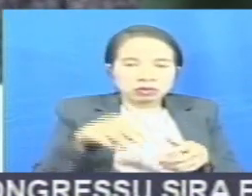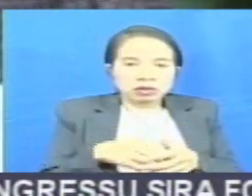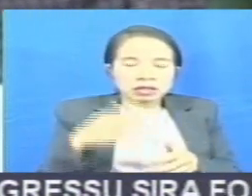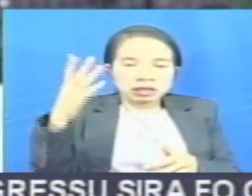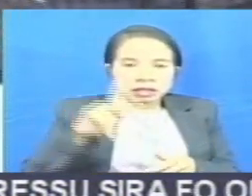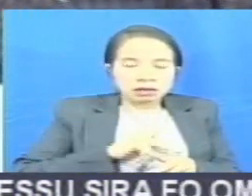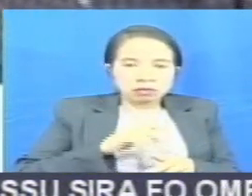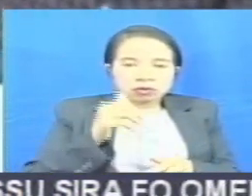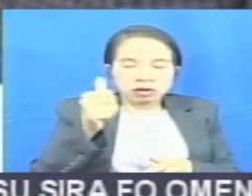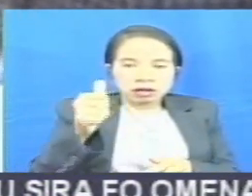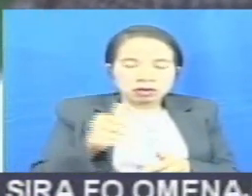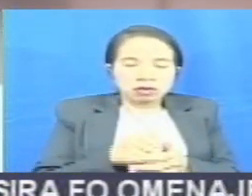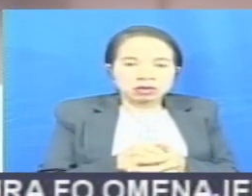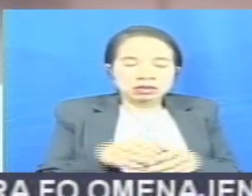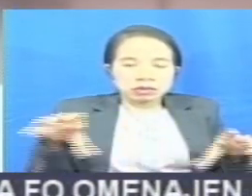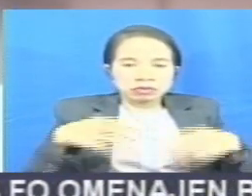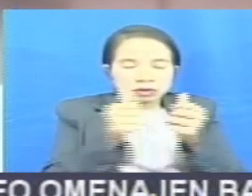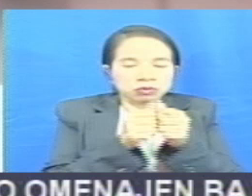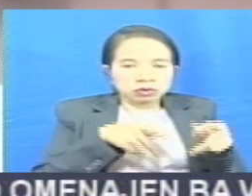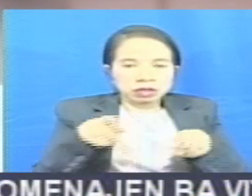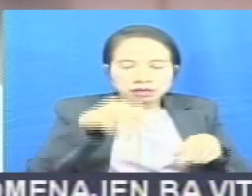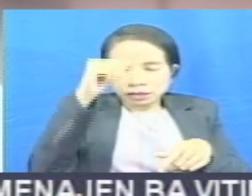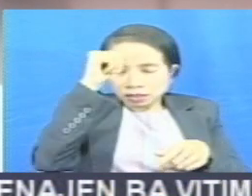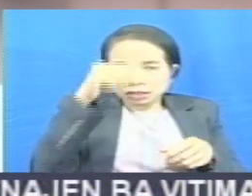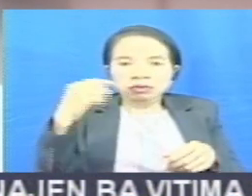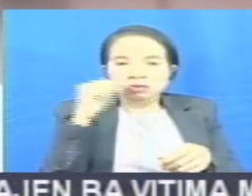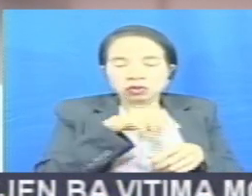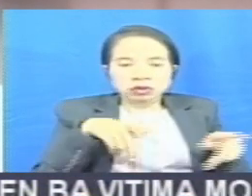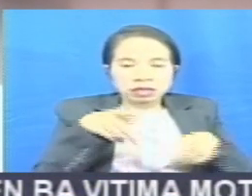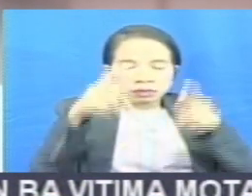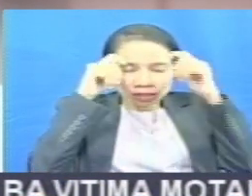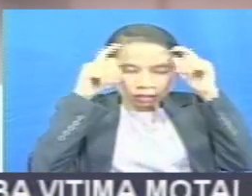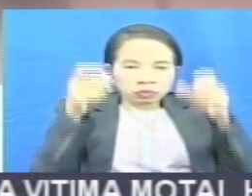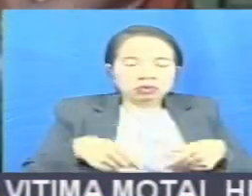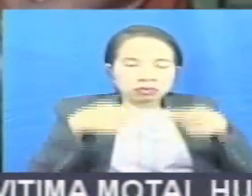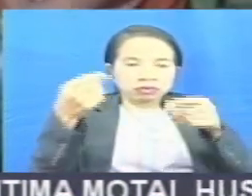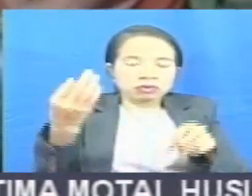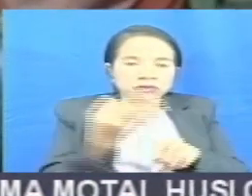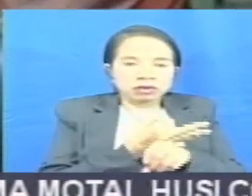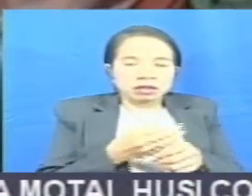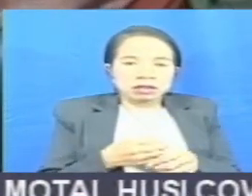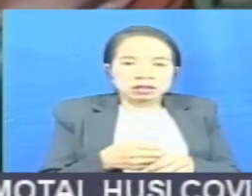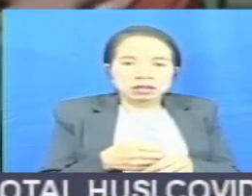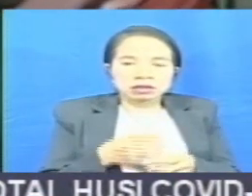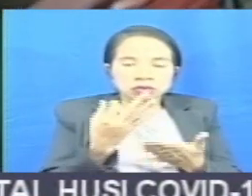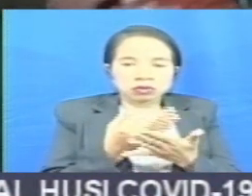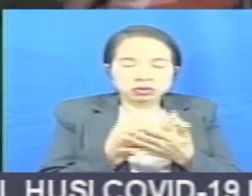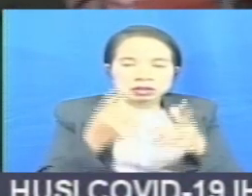alor. Nebe serviço ramudo com indiano Ida, Rodilohi Timoruan Sira, hatama documentos no Osamba Serviço e a